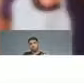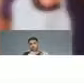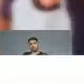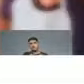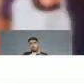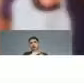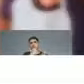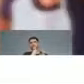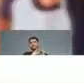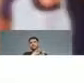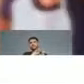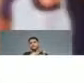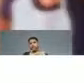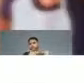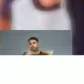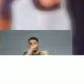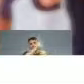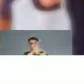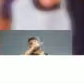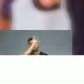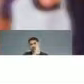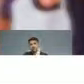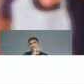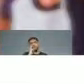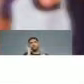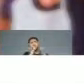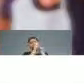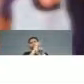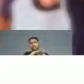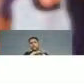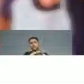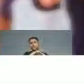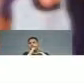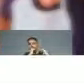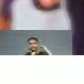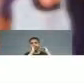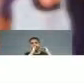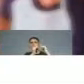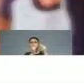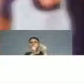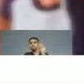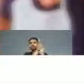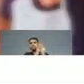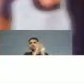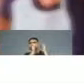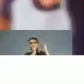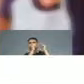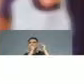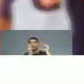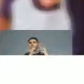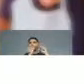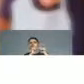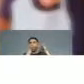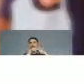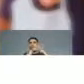precisamos talvez mais do que qualquer a outra região do país a encontrar muito bem esse equilíbrio para que a gente possa fazer